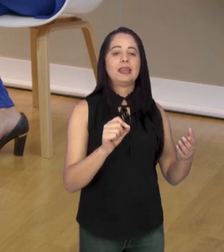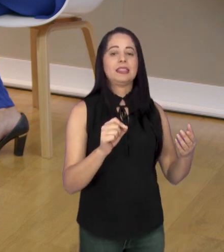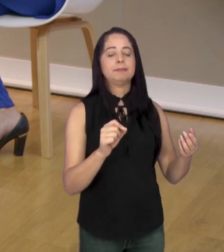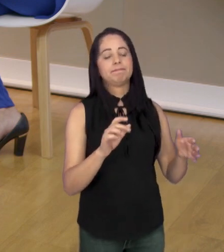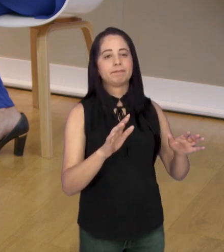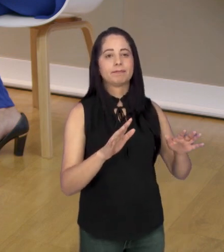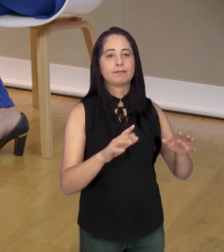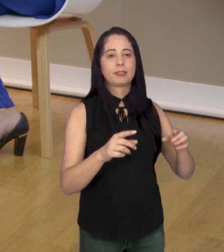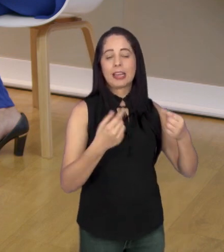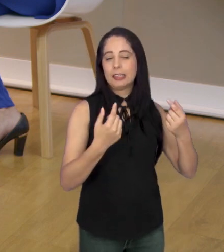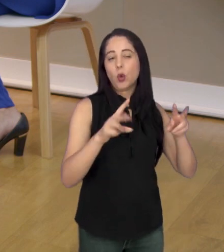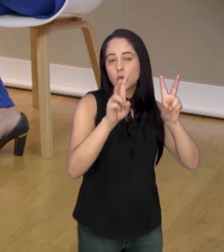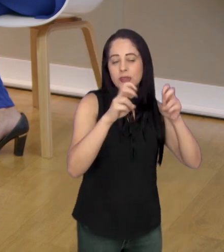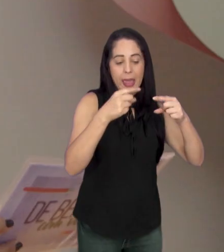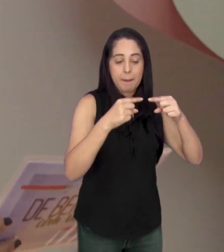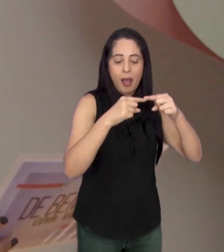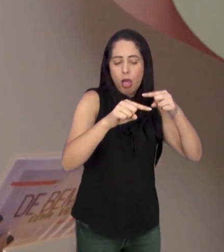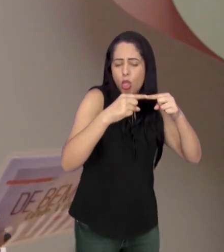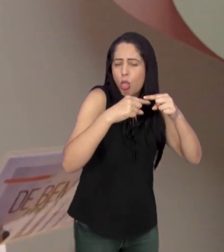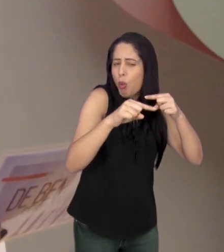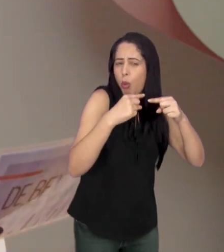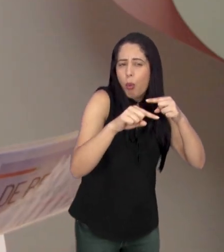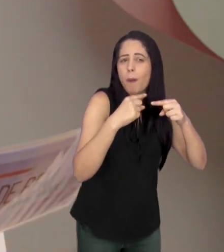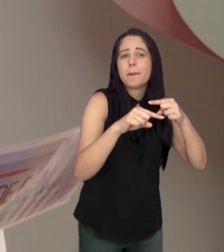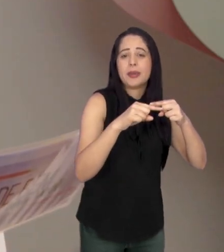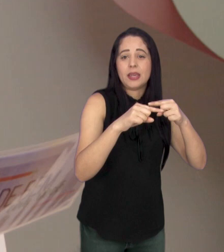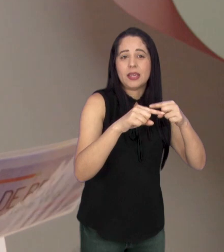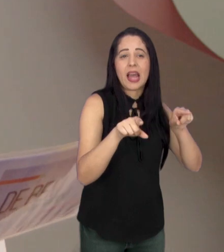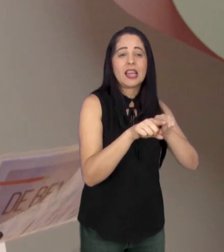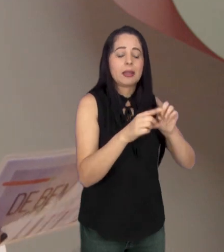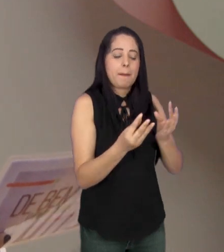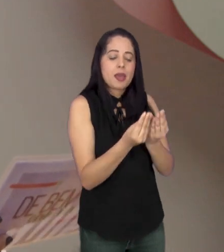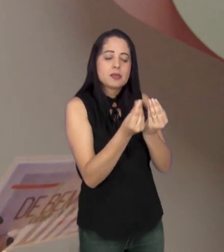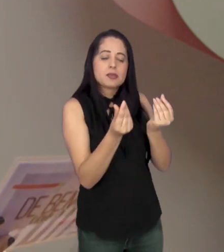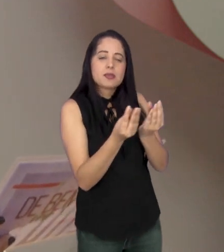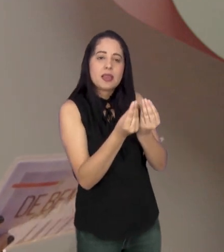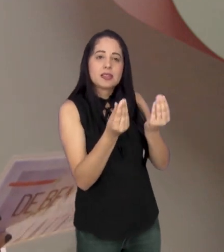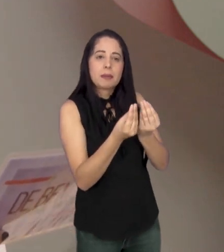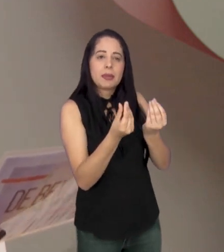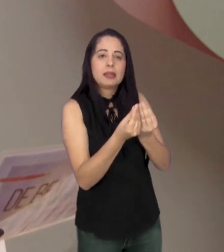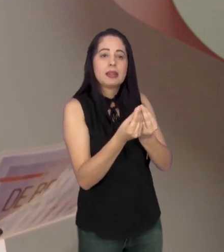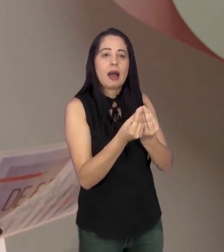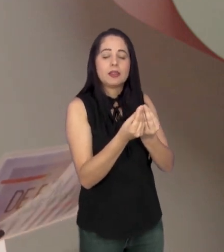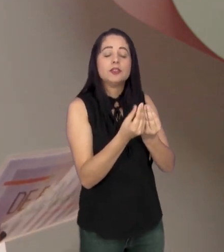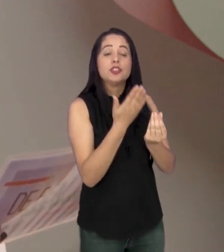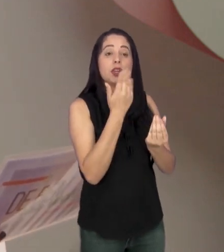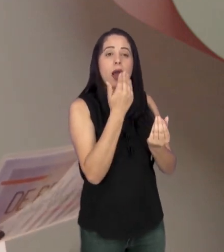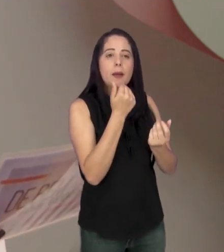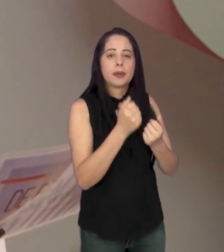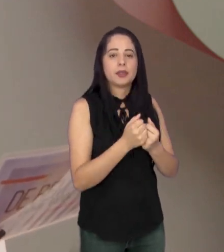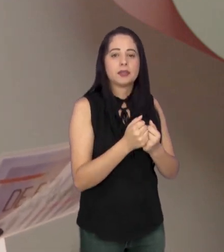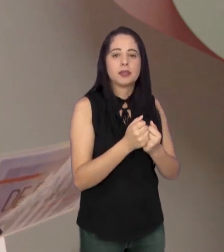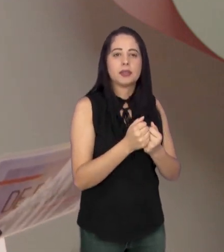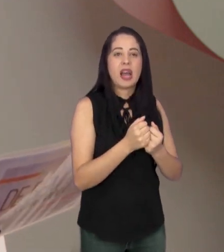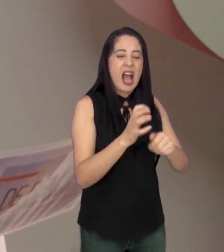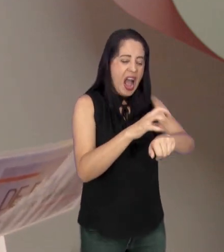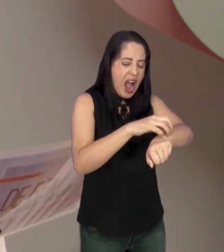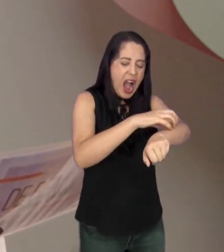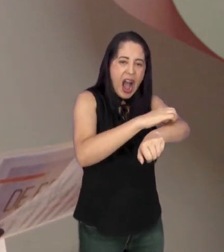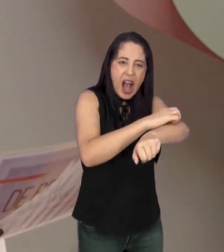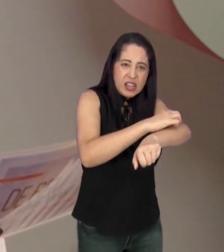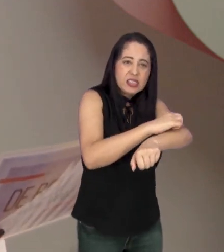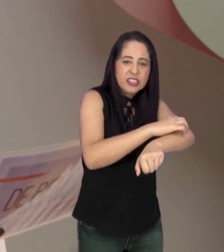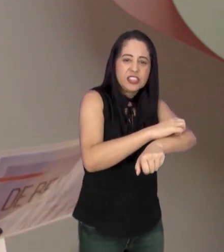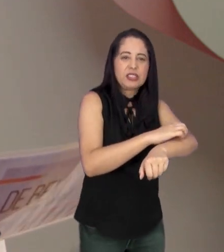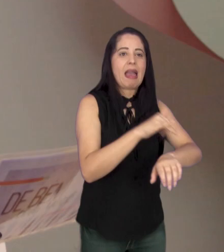incompatibilidade. Nossa, trava-línguas aqui. Incompatibilidade e sensibilidade alimentar. Sim. Quais são os sintomas de alguns